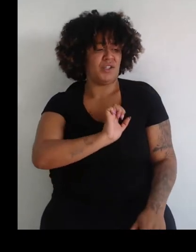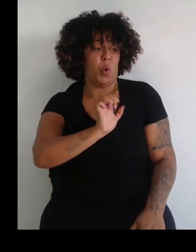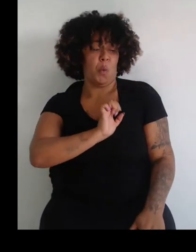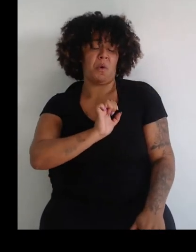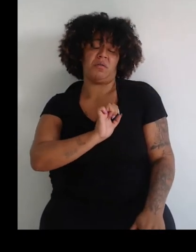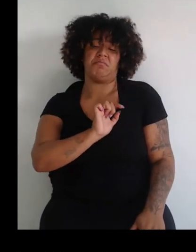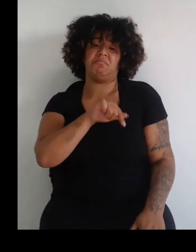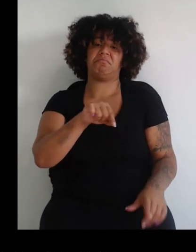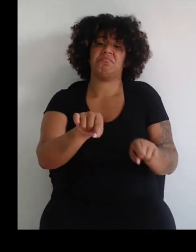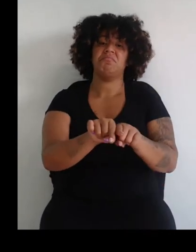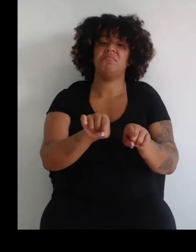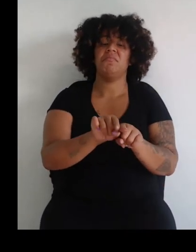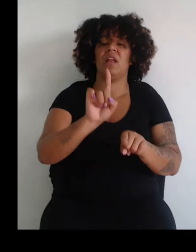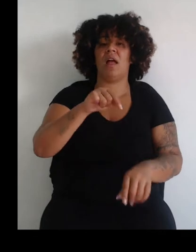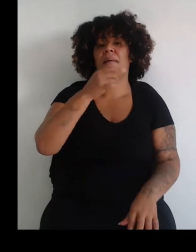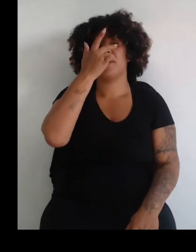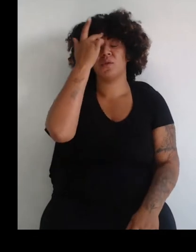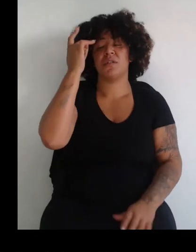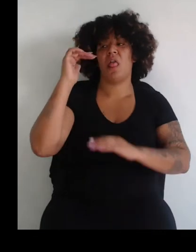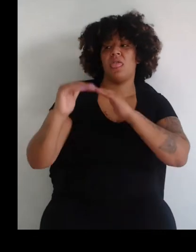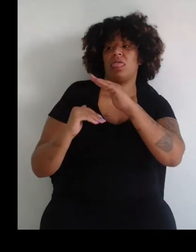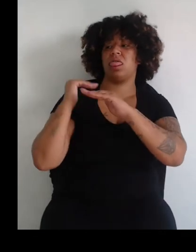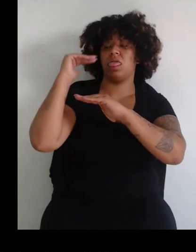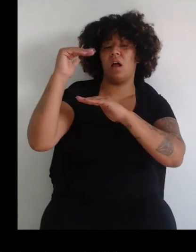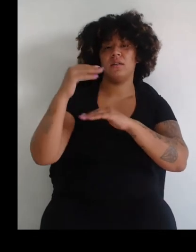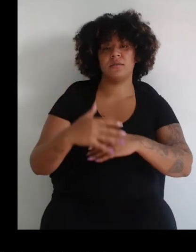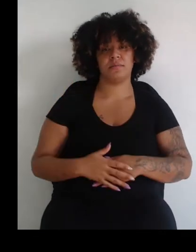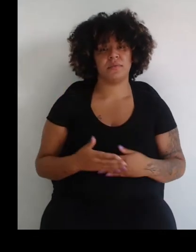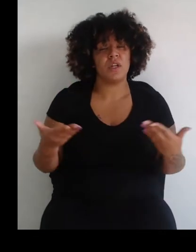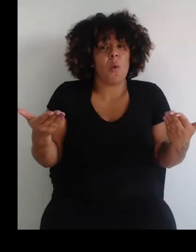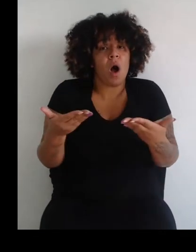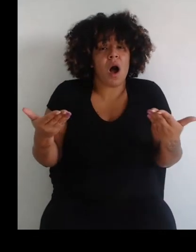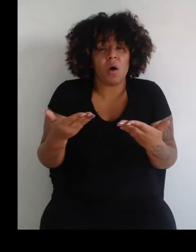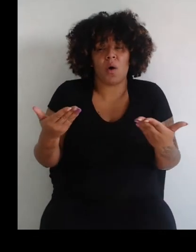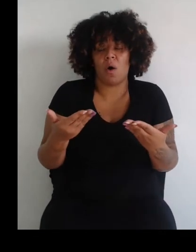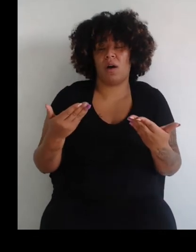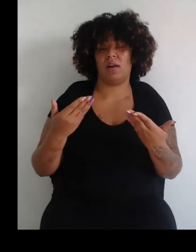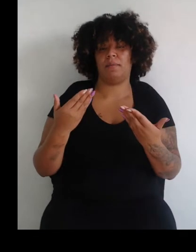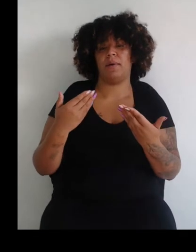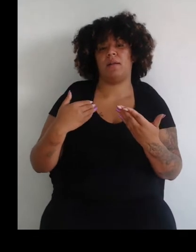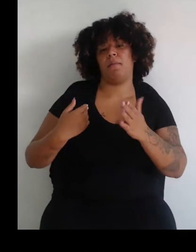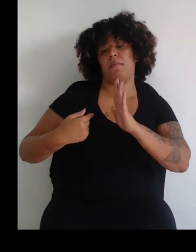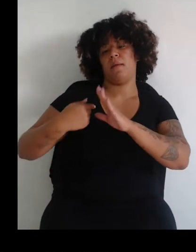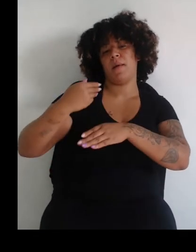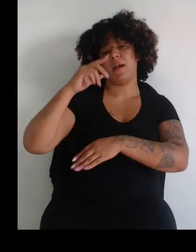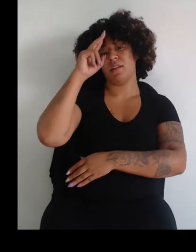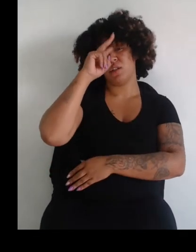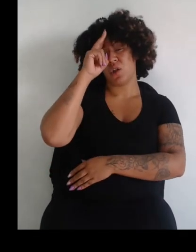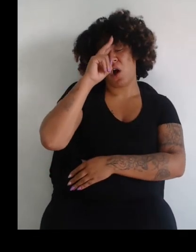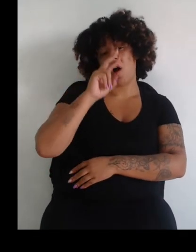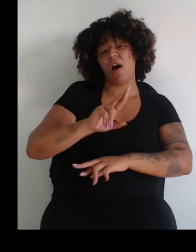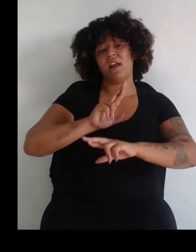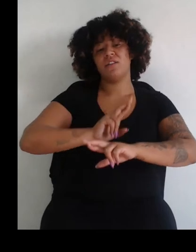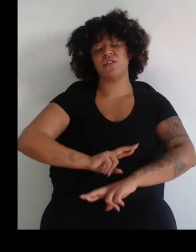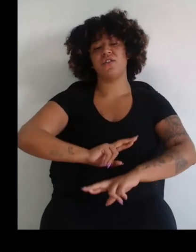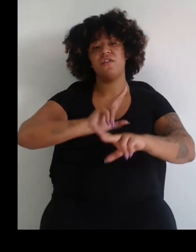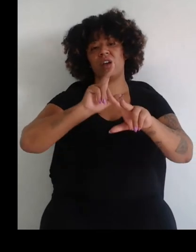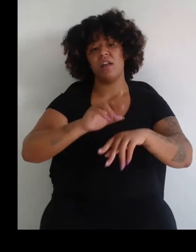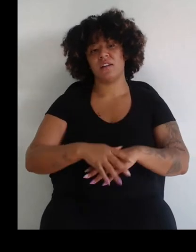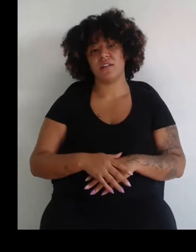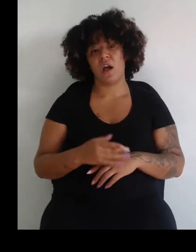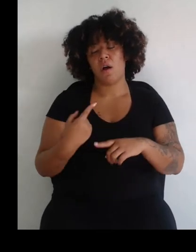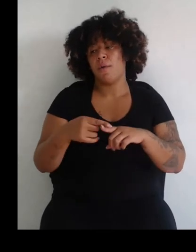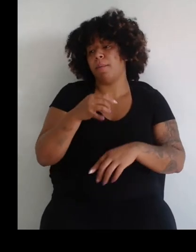para muitos essas histórias eram justificadas da prisão de homens